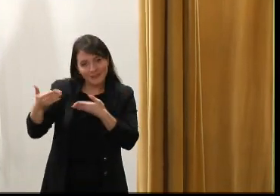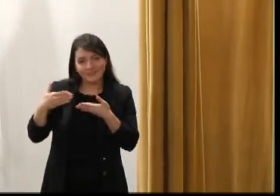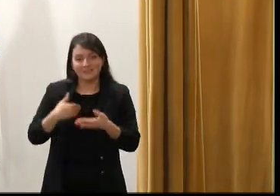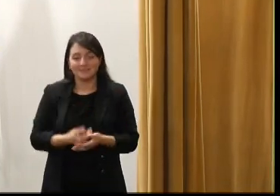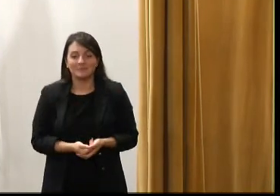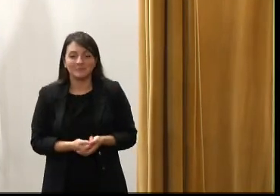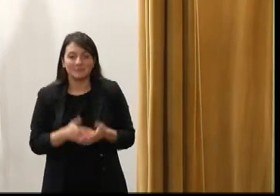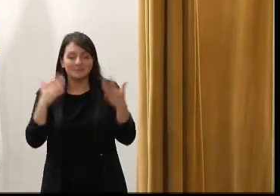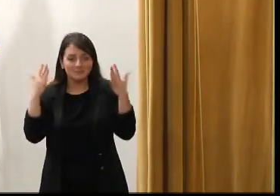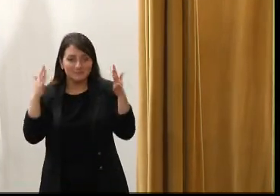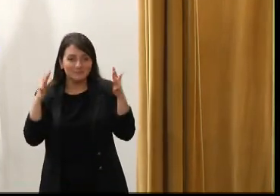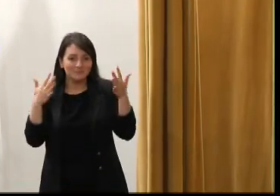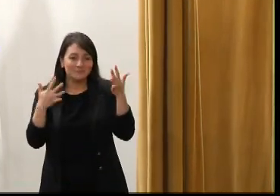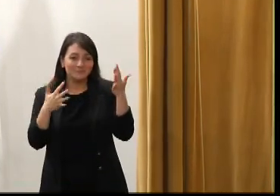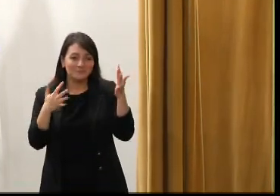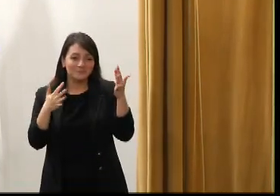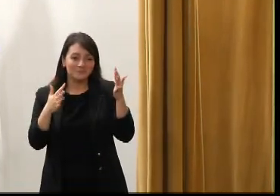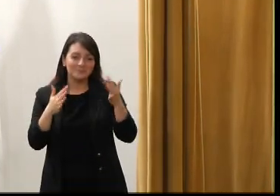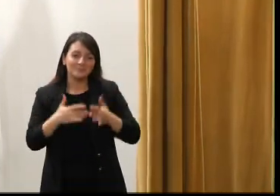todas.